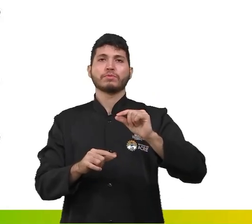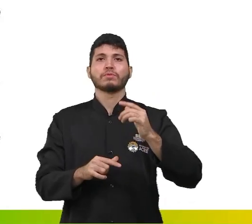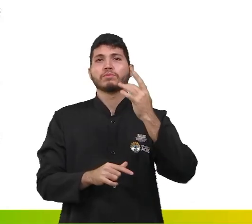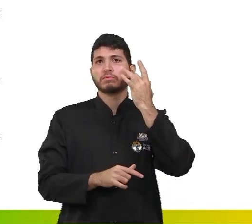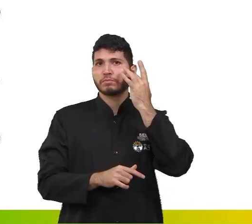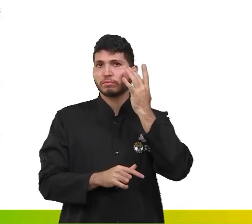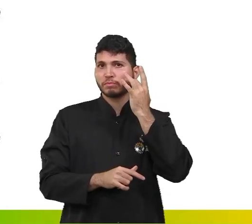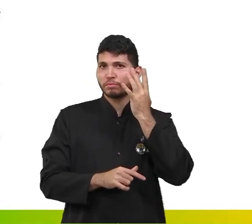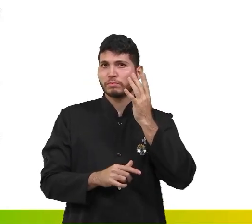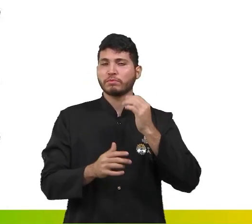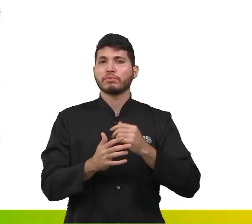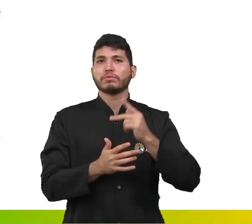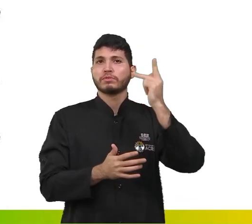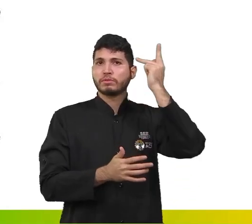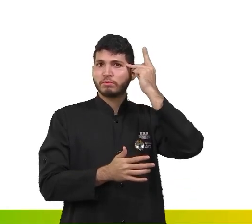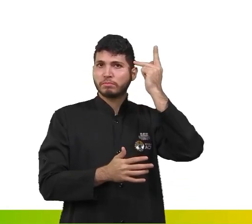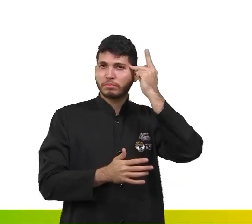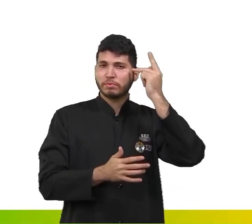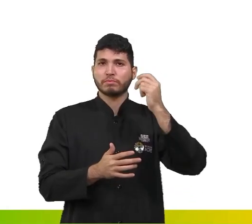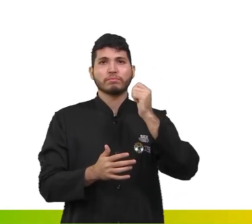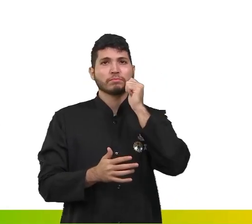São Paulo e Amapá.